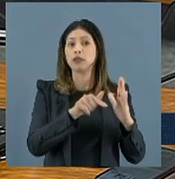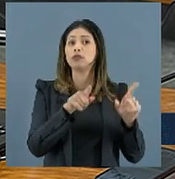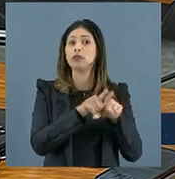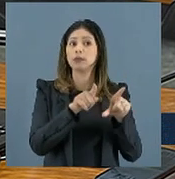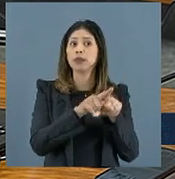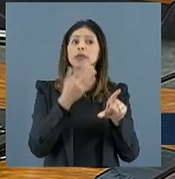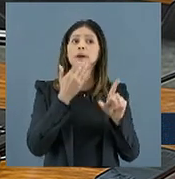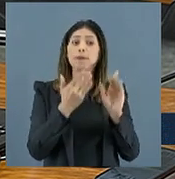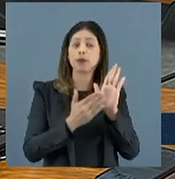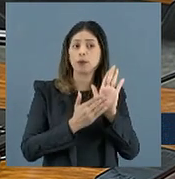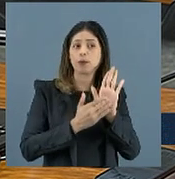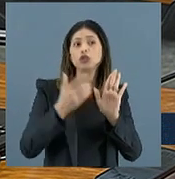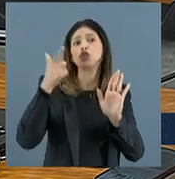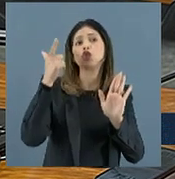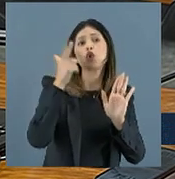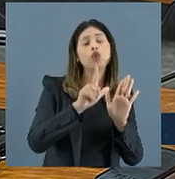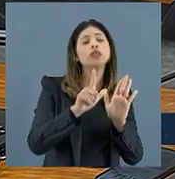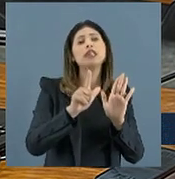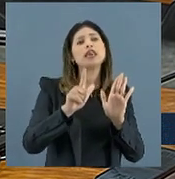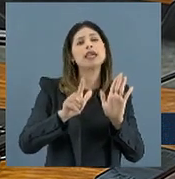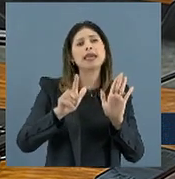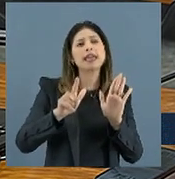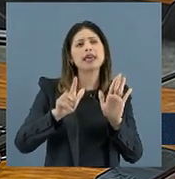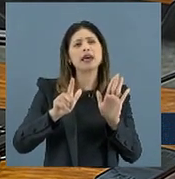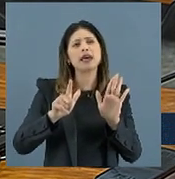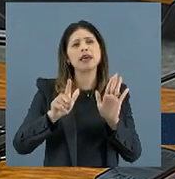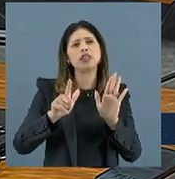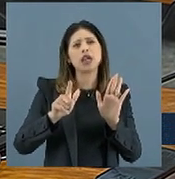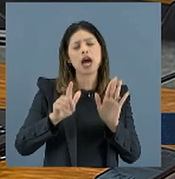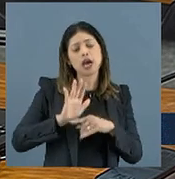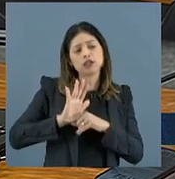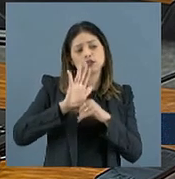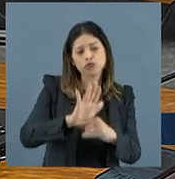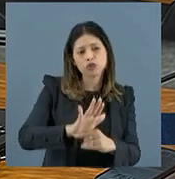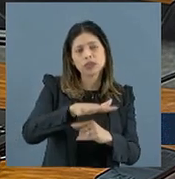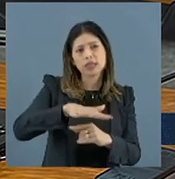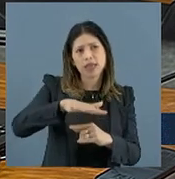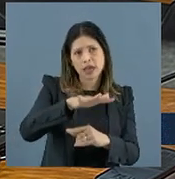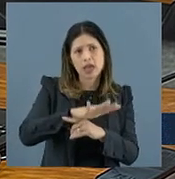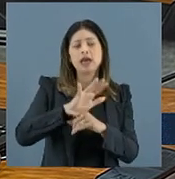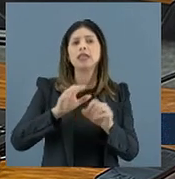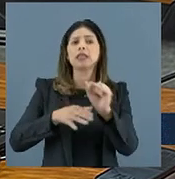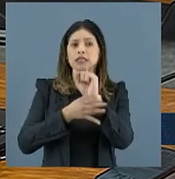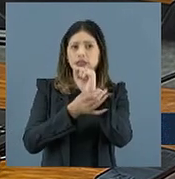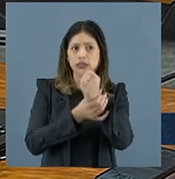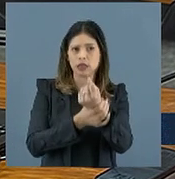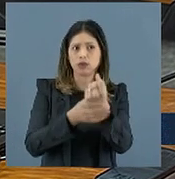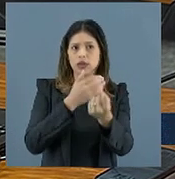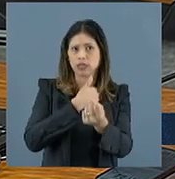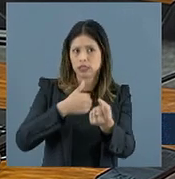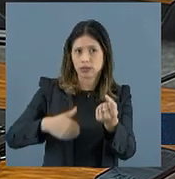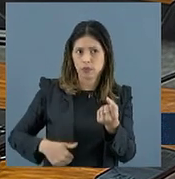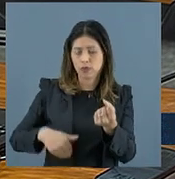poderia realmente contribuir para a redução da criminalidade, o aumento da segurança pública, da percepção da segurança pública